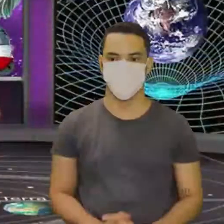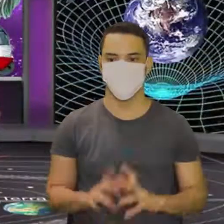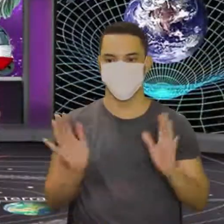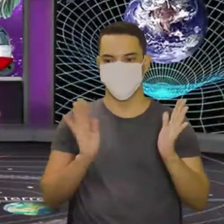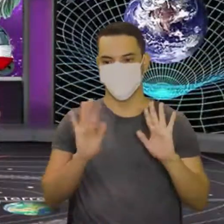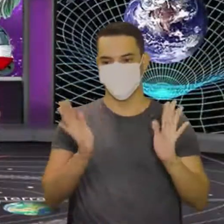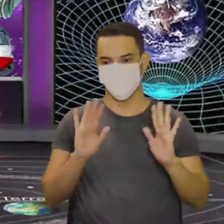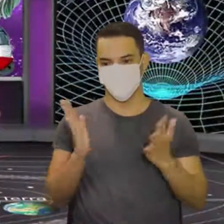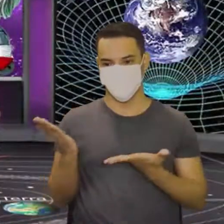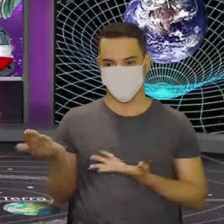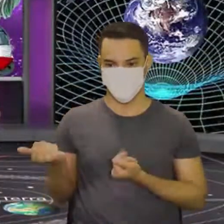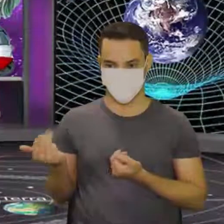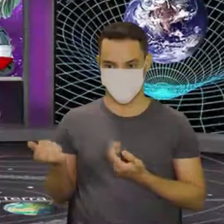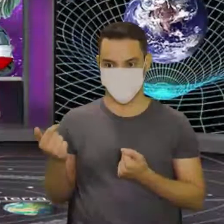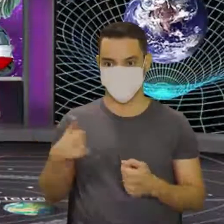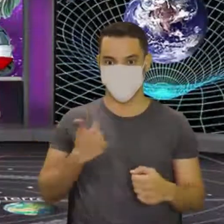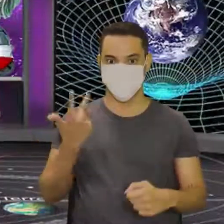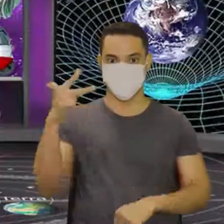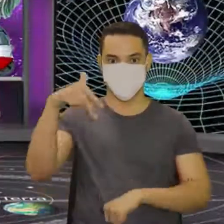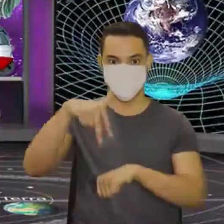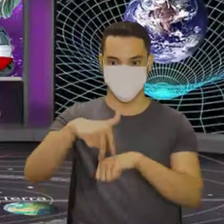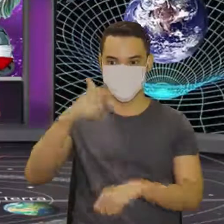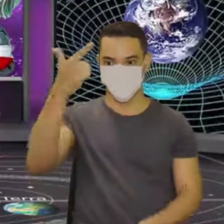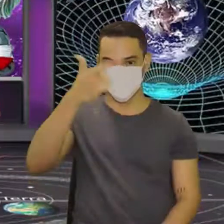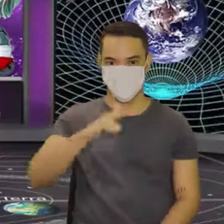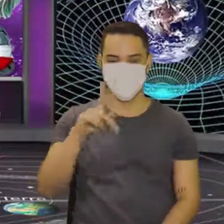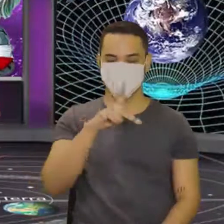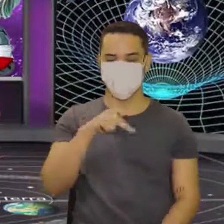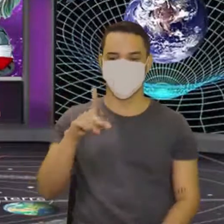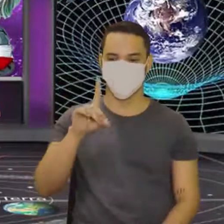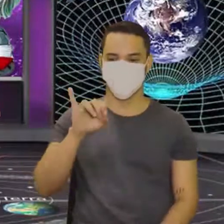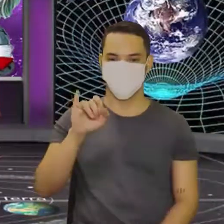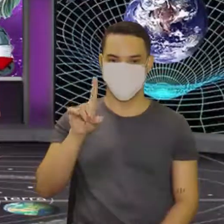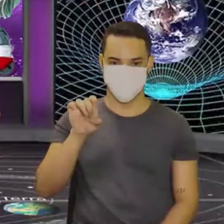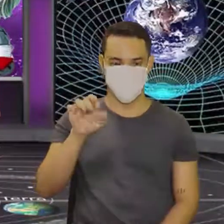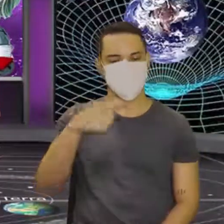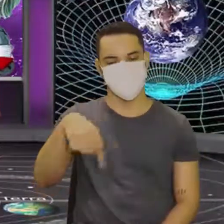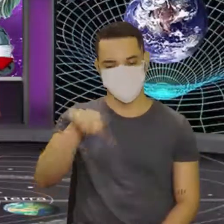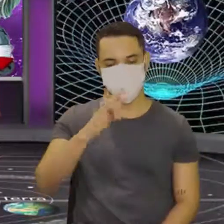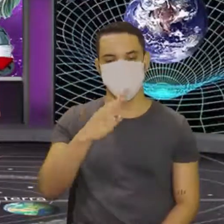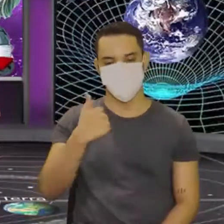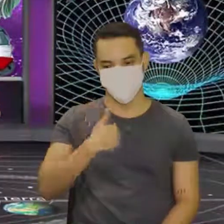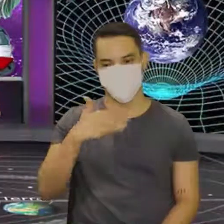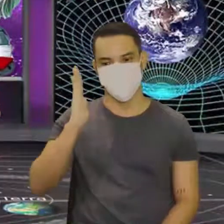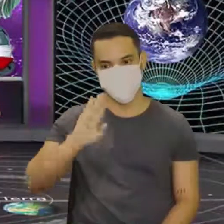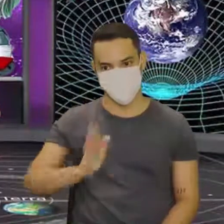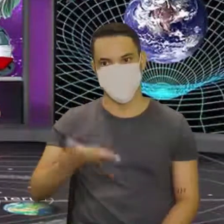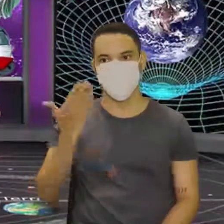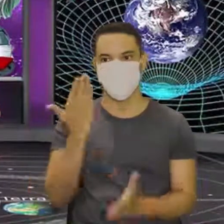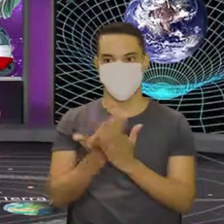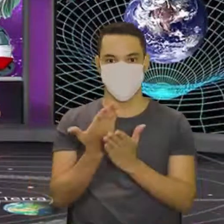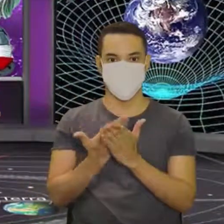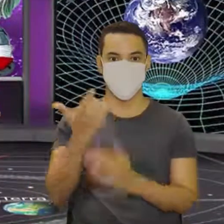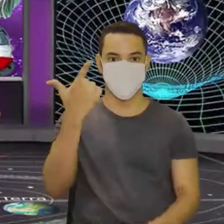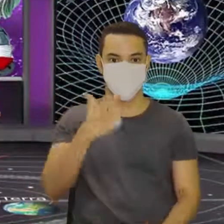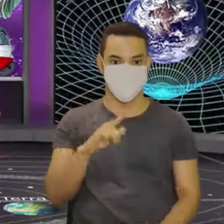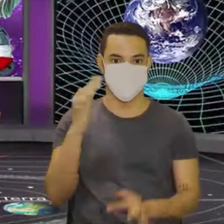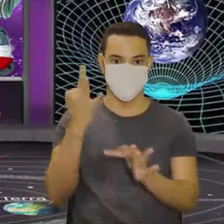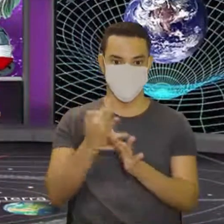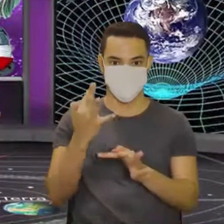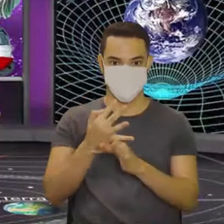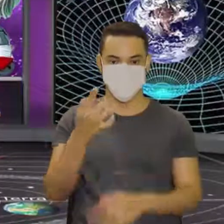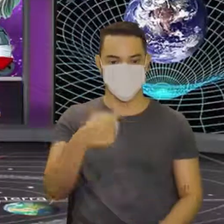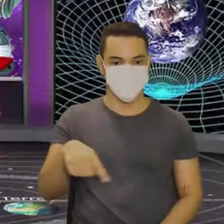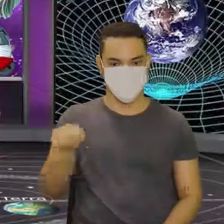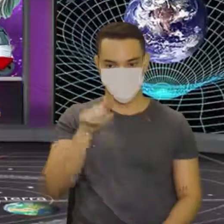Olá, jovens! Olha eu aqui de novo, professora Deise, como vocês já conhecem, para mais uma aula de física com vocês,